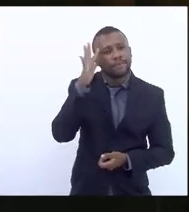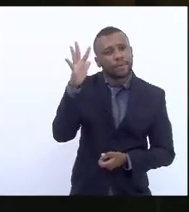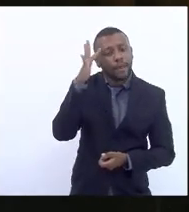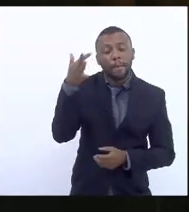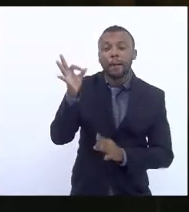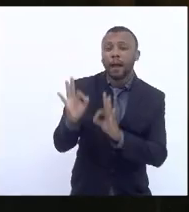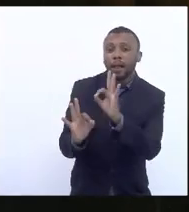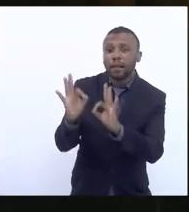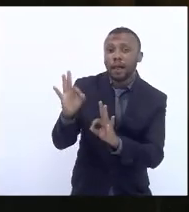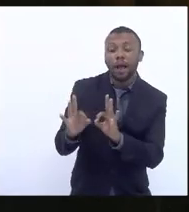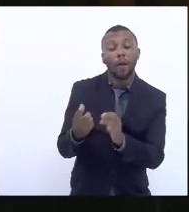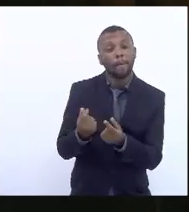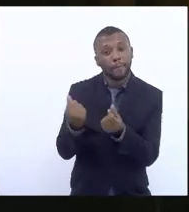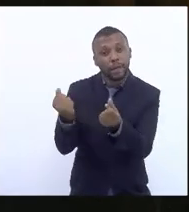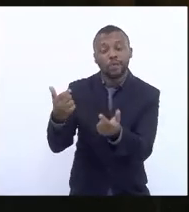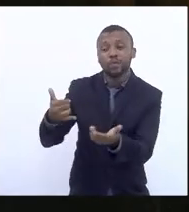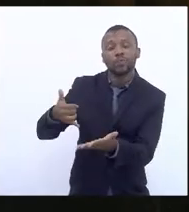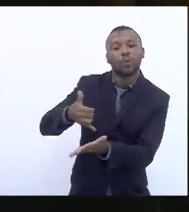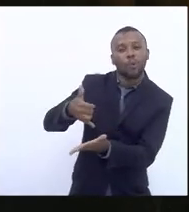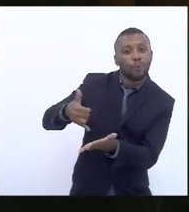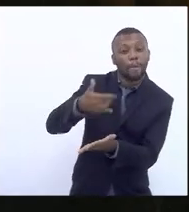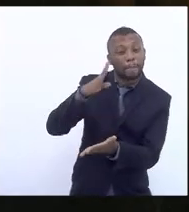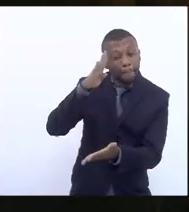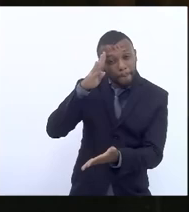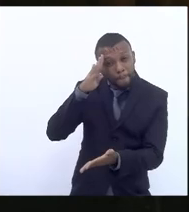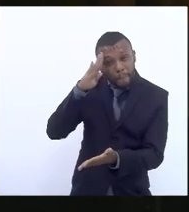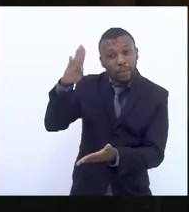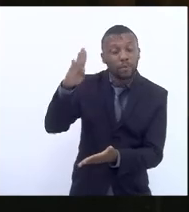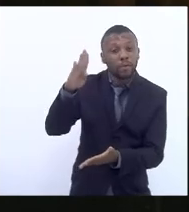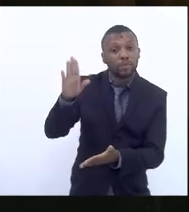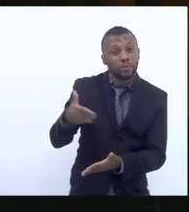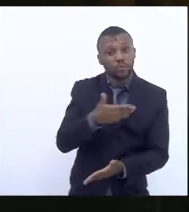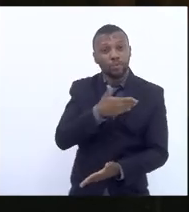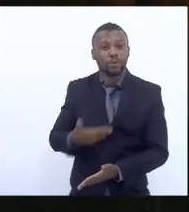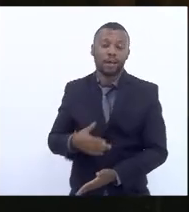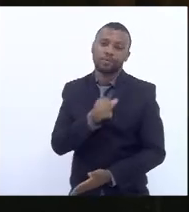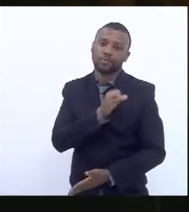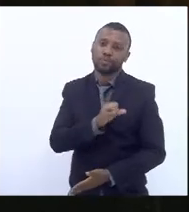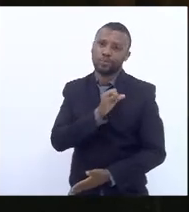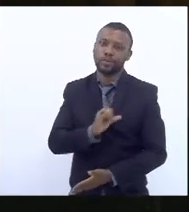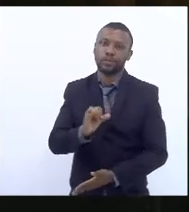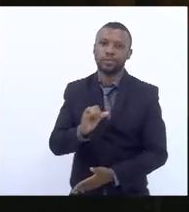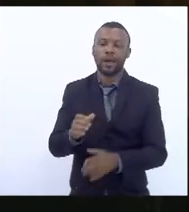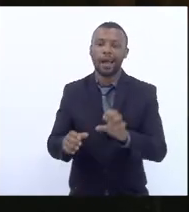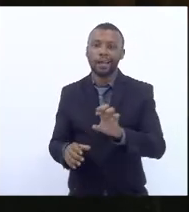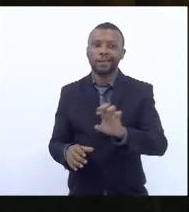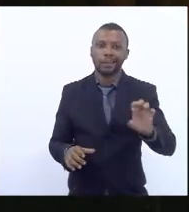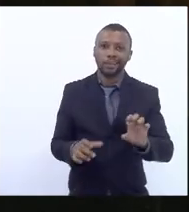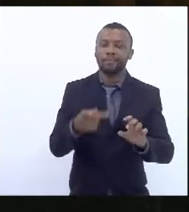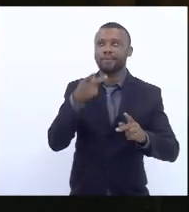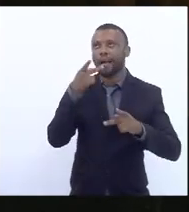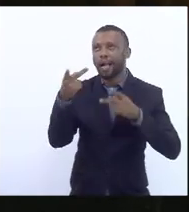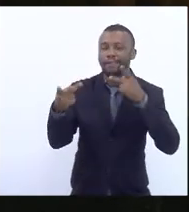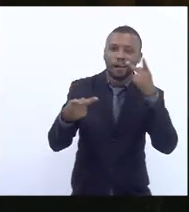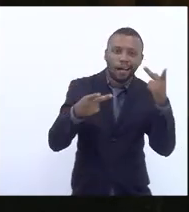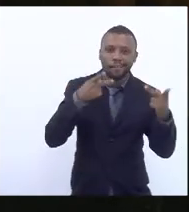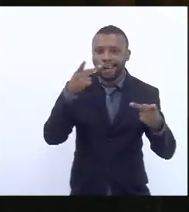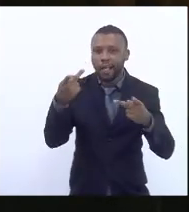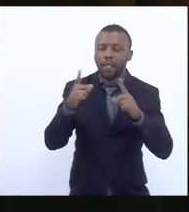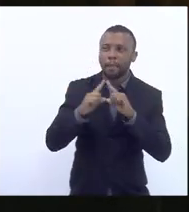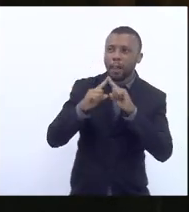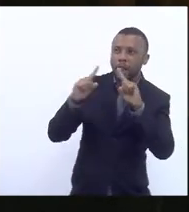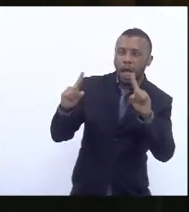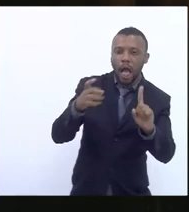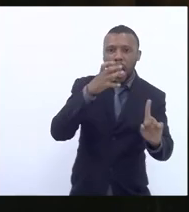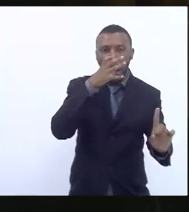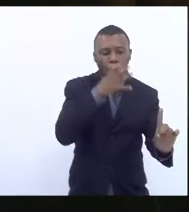combustível, o preço dos combustíveis, principalmente no estado do Rio de Janeiro, a esquerda só fala, questiona, bota a culpa em